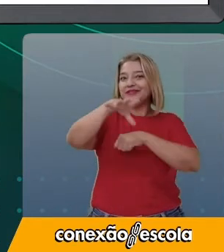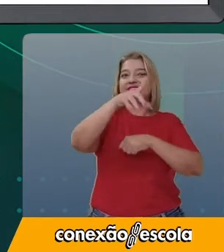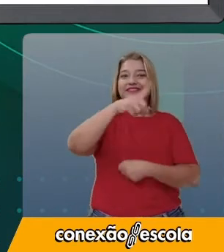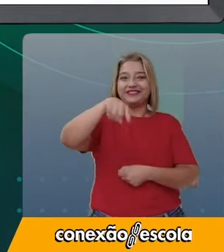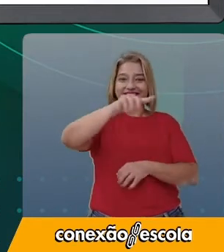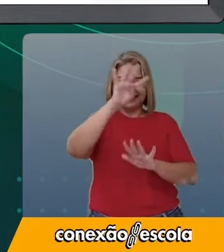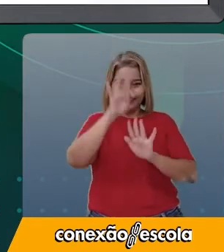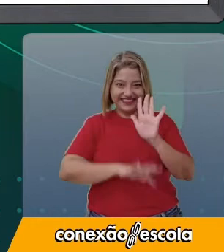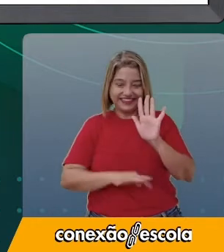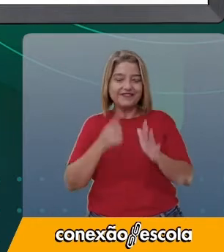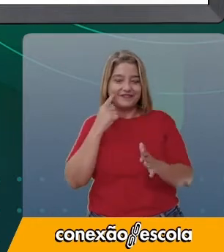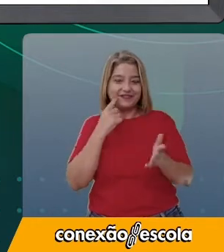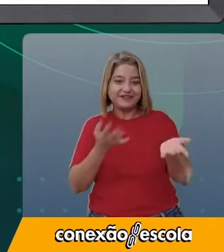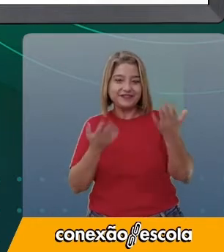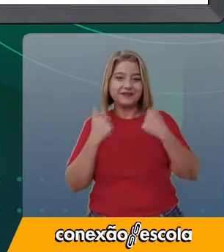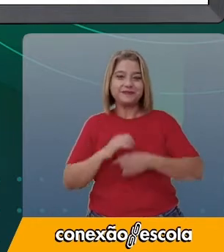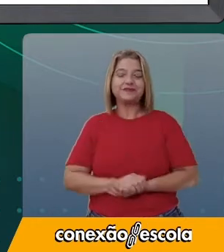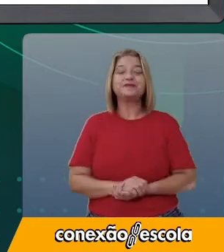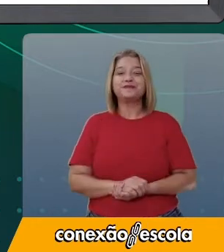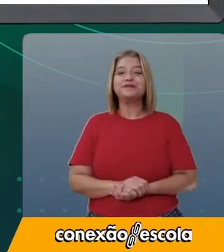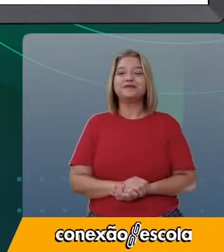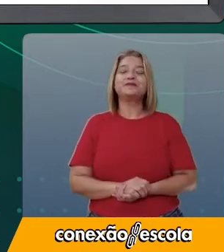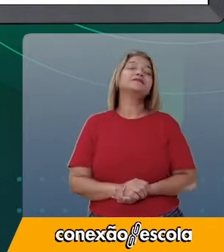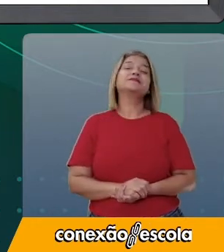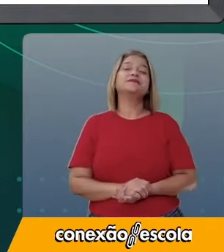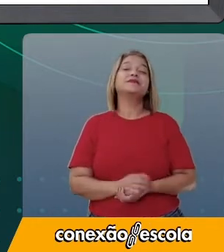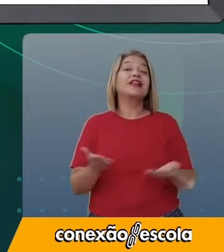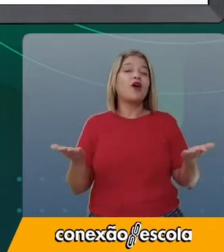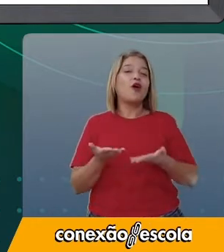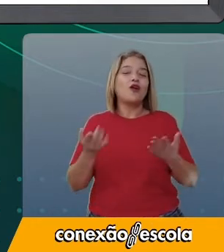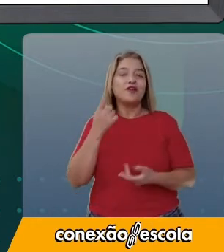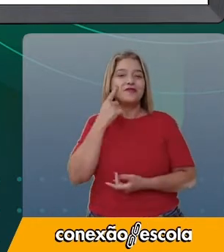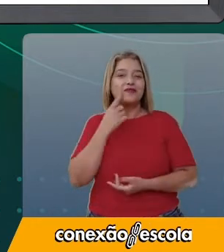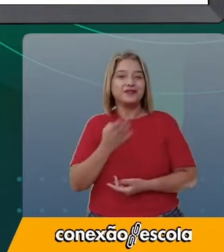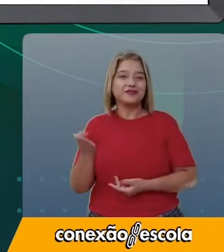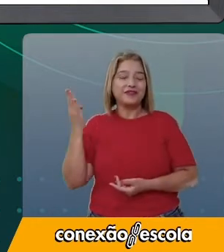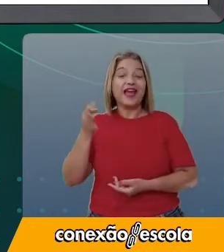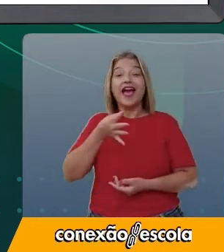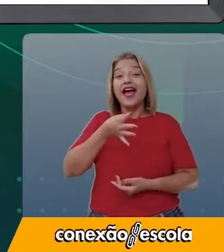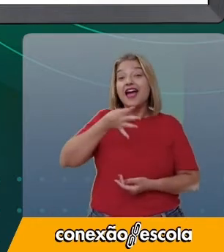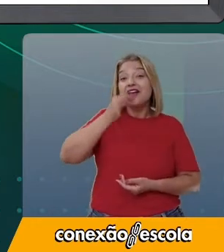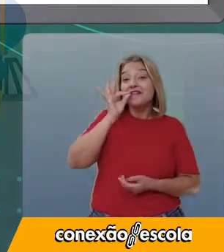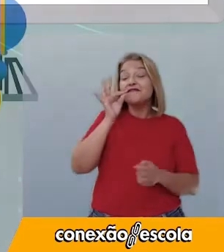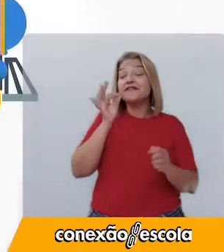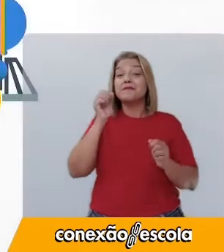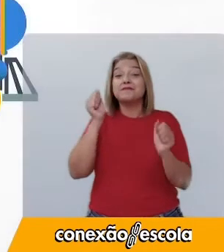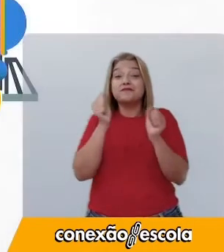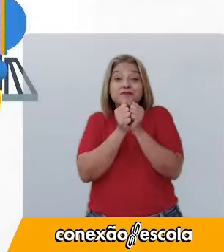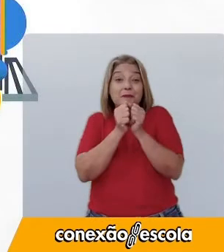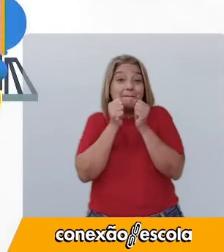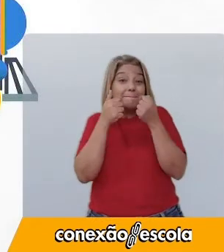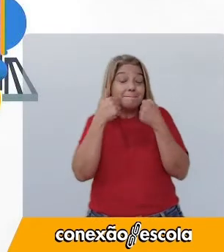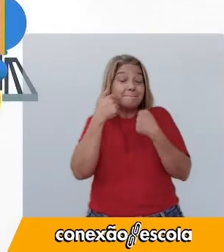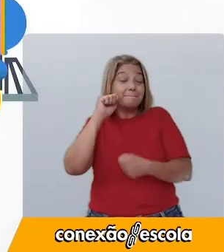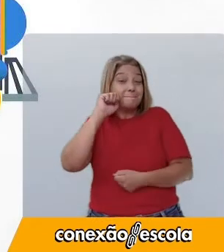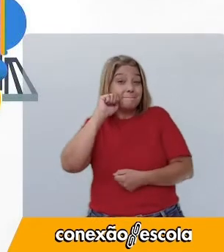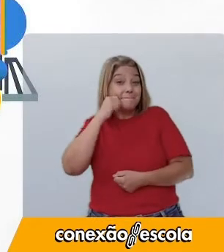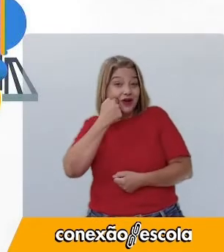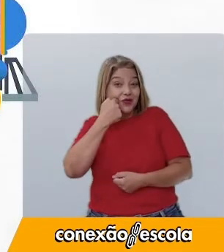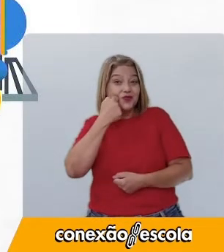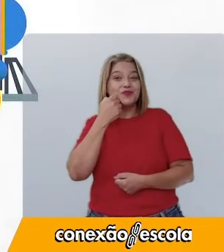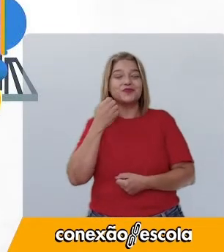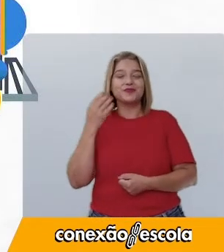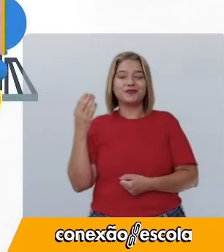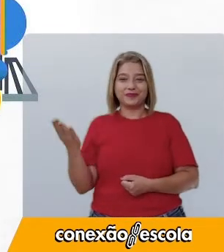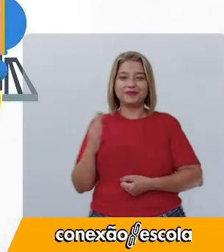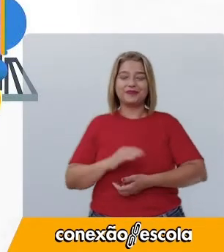texto. Mas vamos lá? Então, com vocês, Café com Pão, Manuel